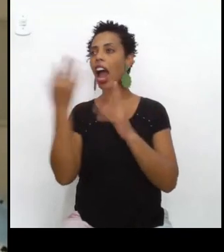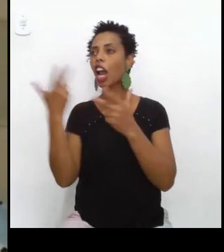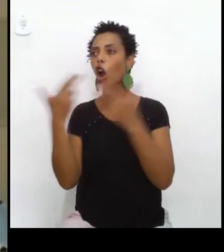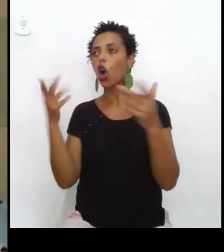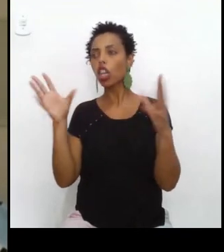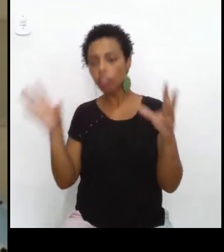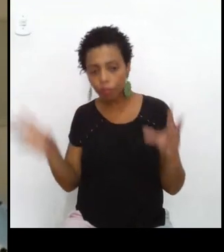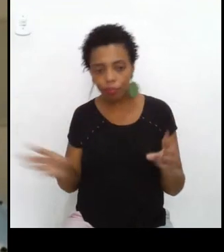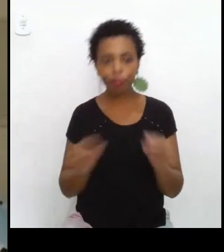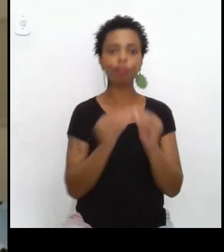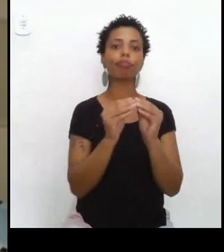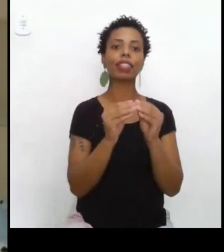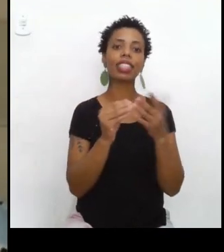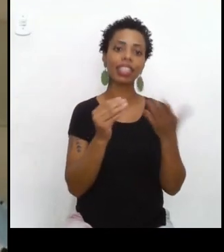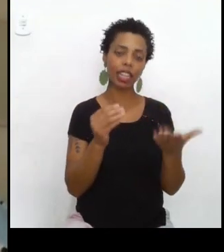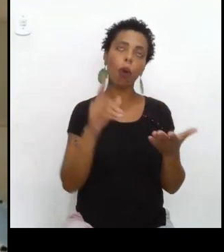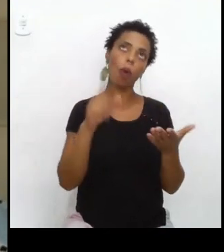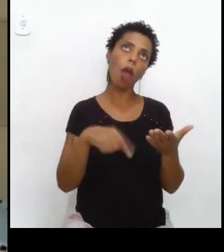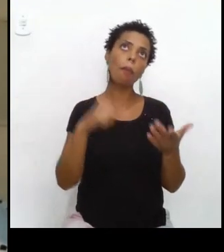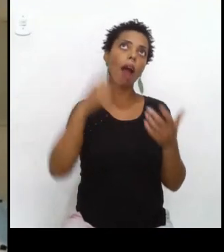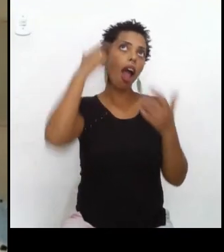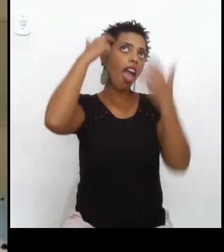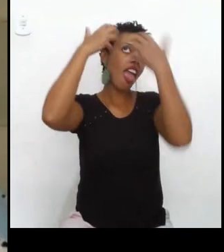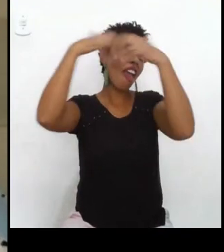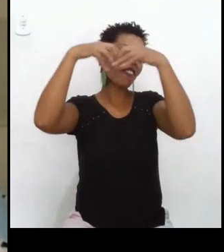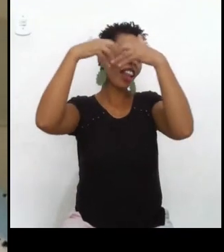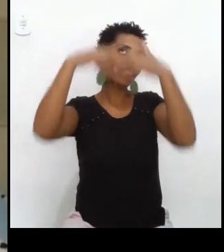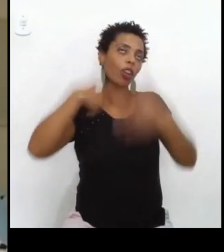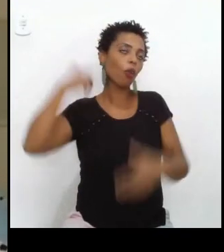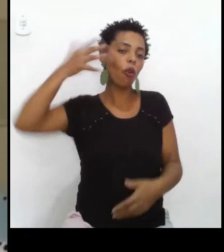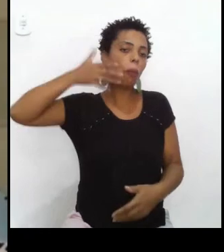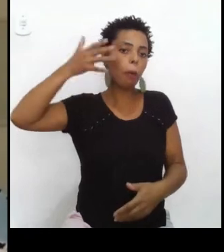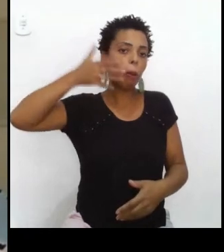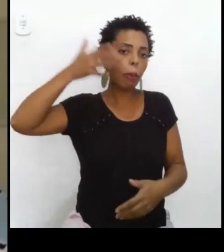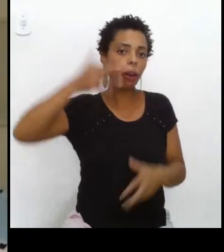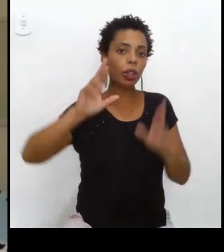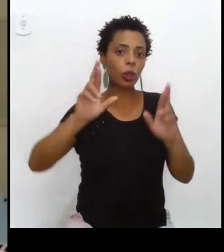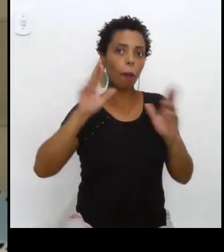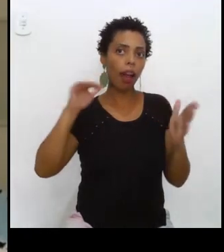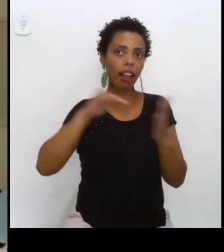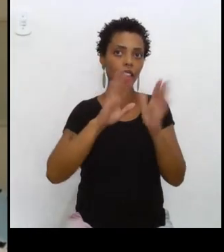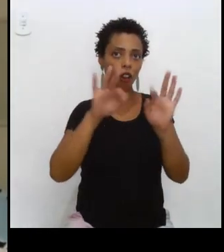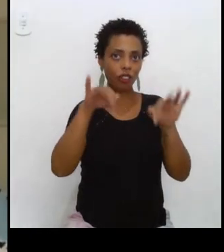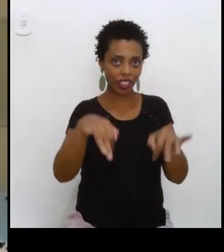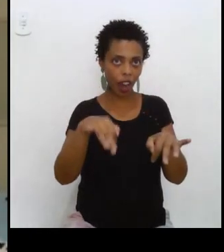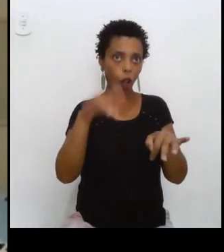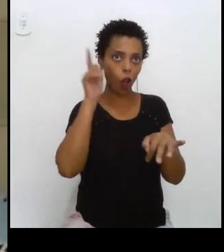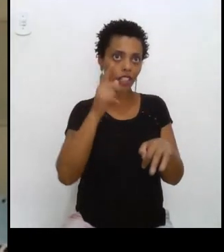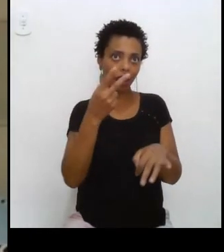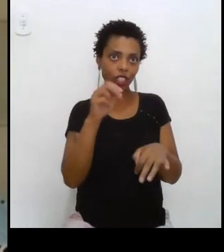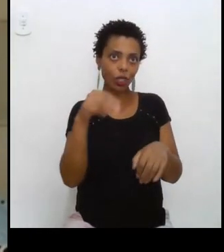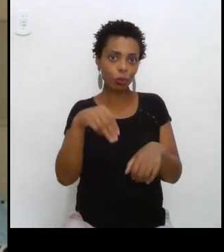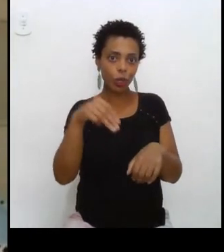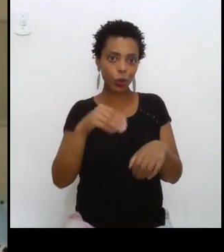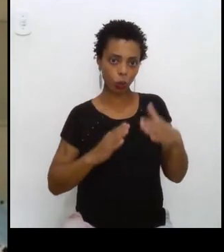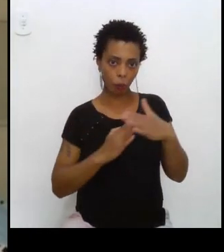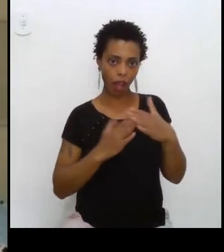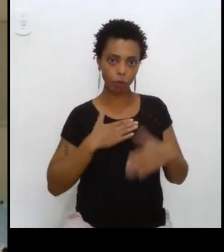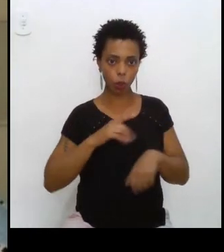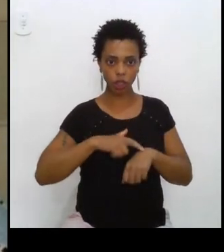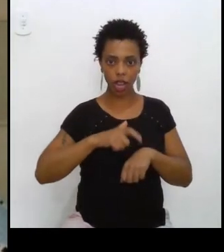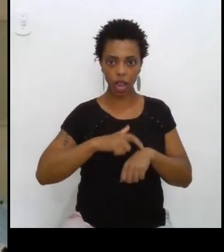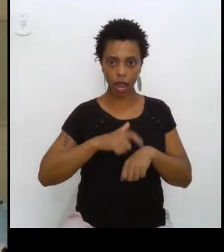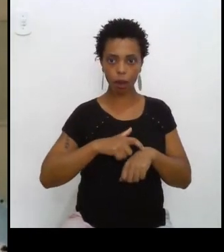espécie de reflexão em voz alta e eu espero que consiga chegar no final dela dentro dos 20 minutos lhe cabem de